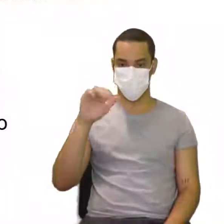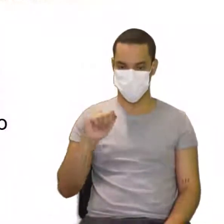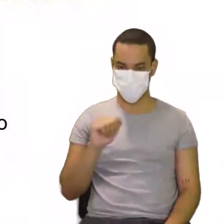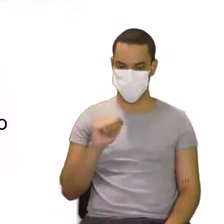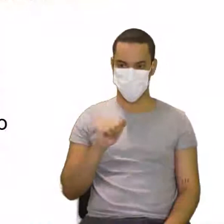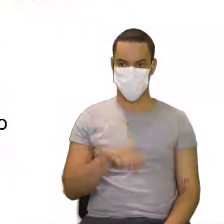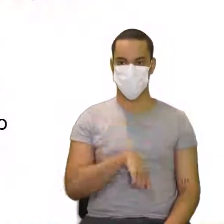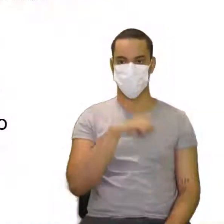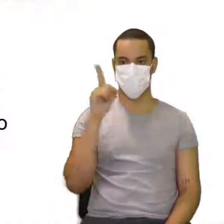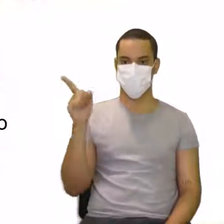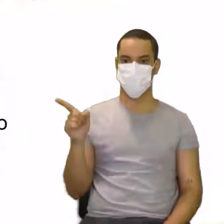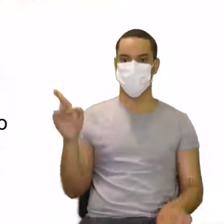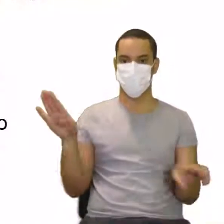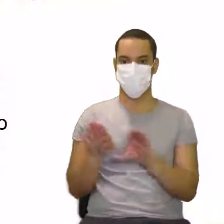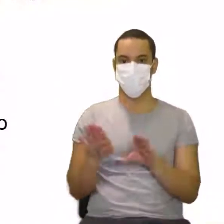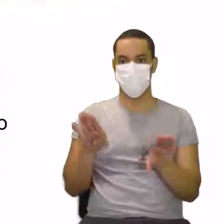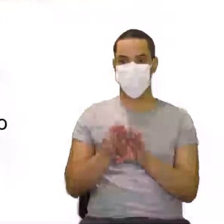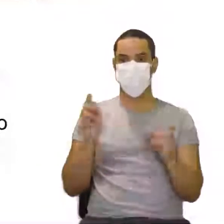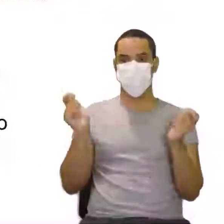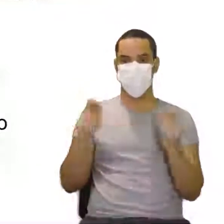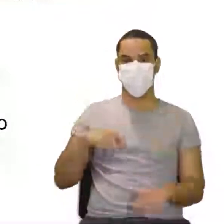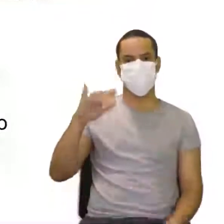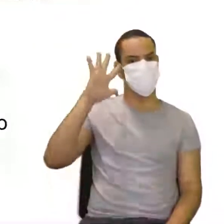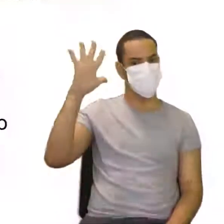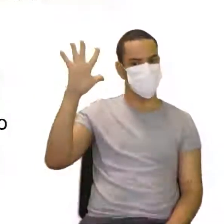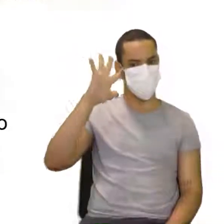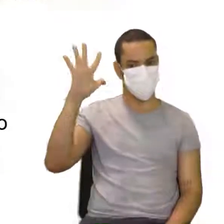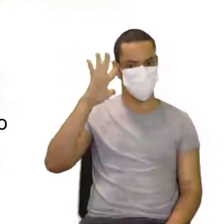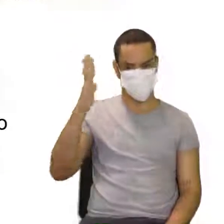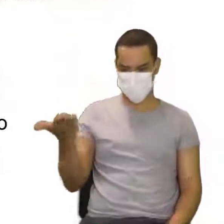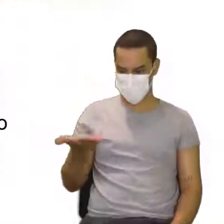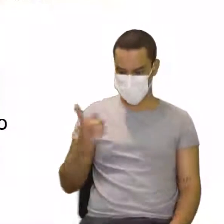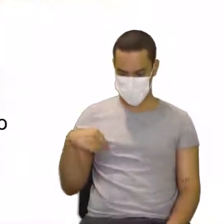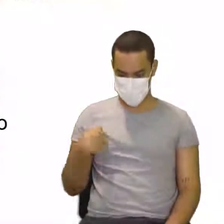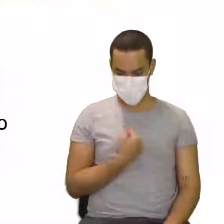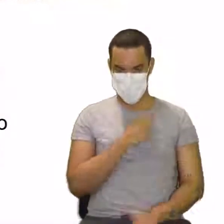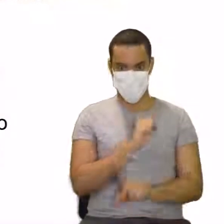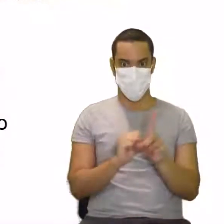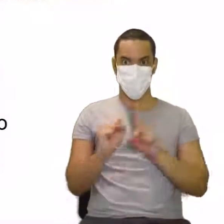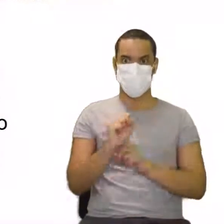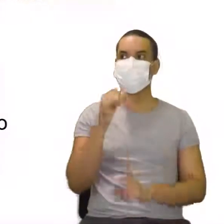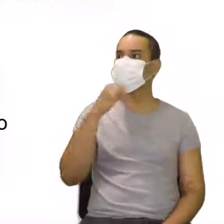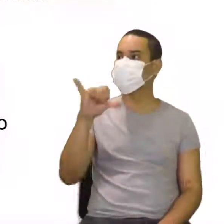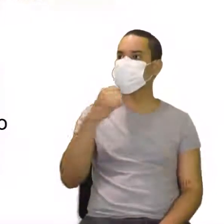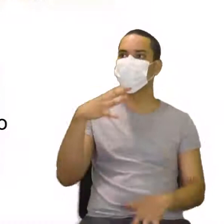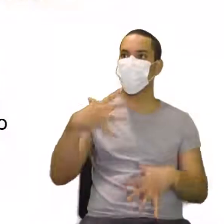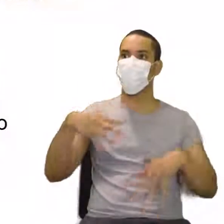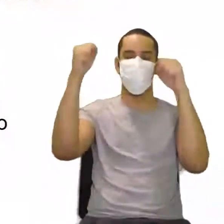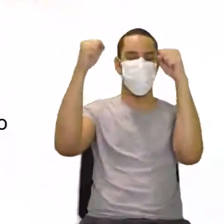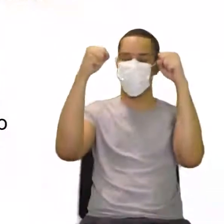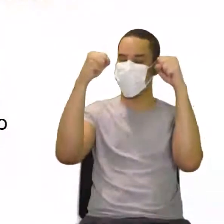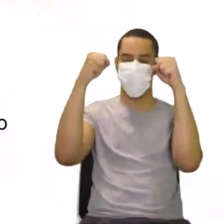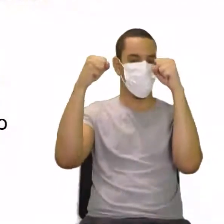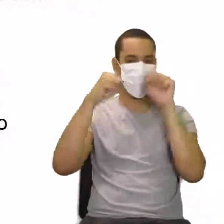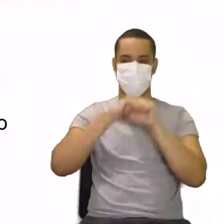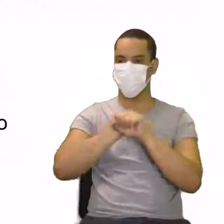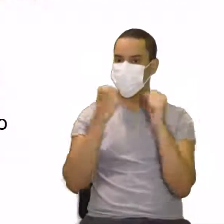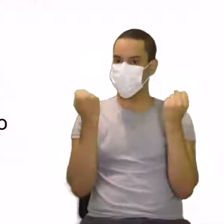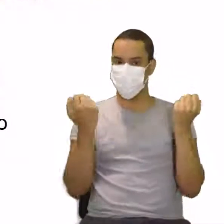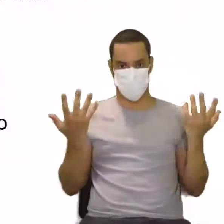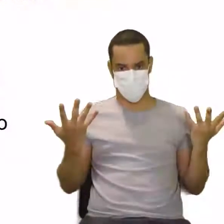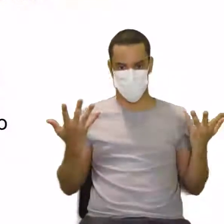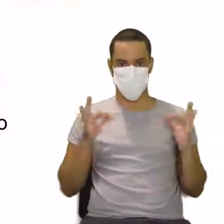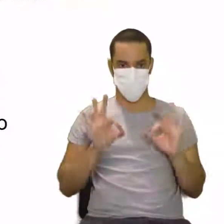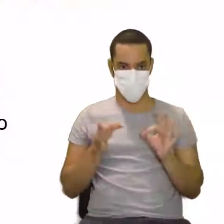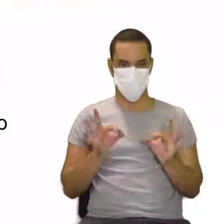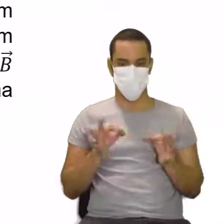aqui, pessoal, a gente consegue imaginar nossa vida hoje, sociedade, sem uso de eletricidade? Não, né, galerinha? Nem tem como,